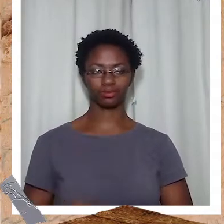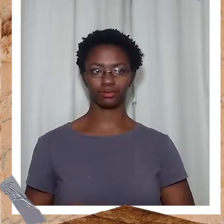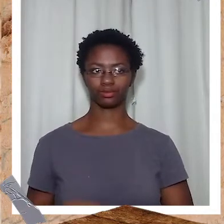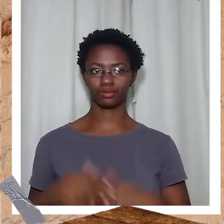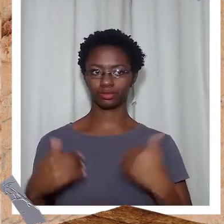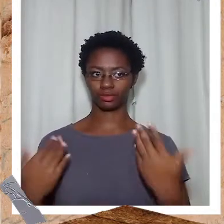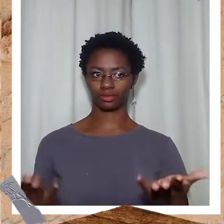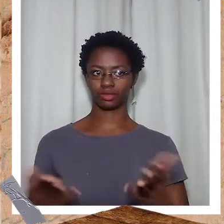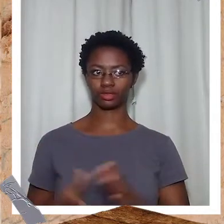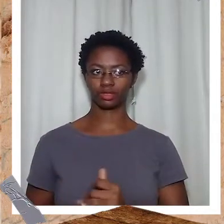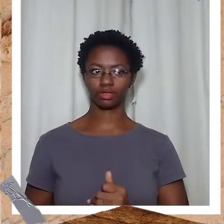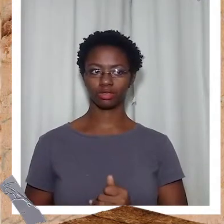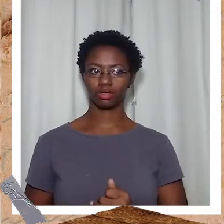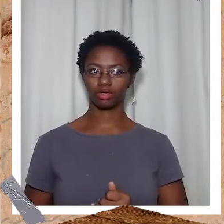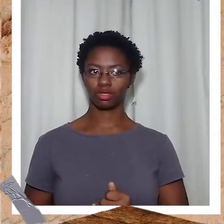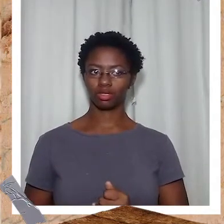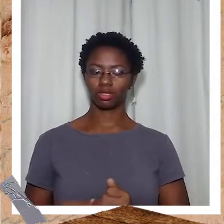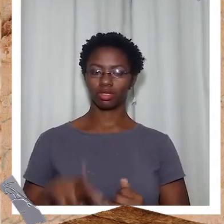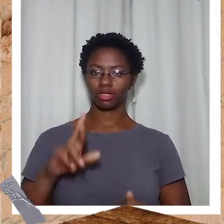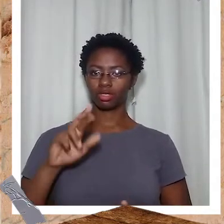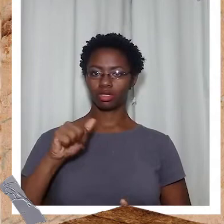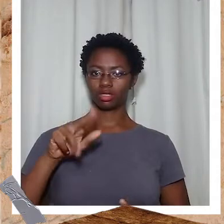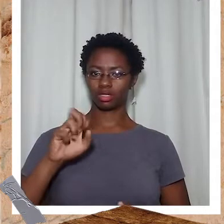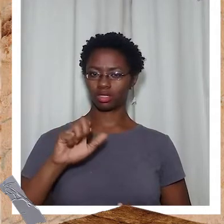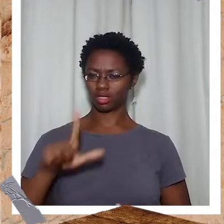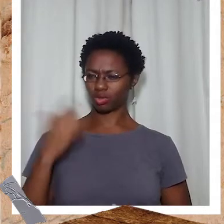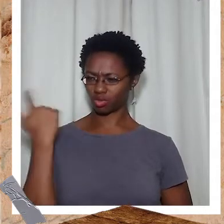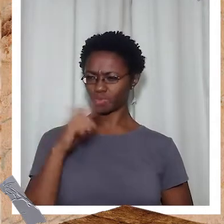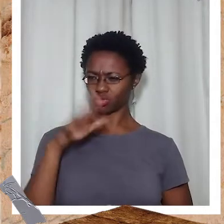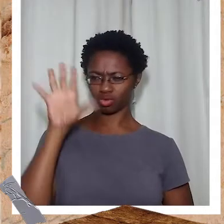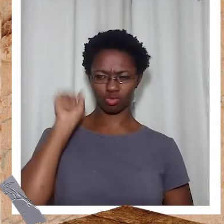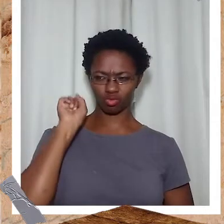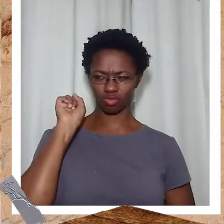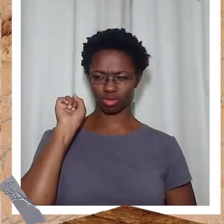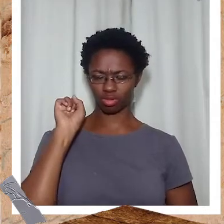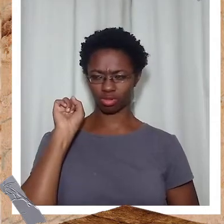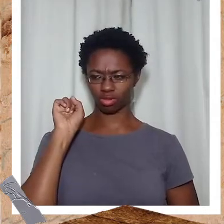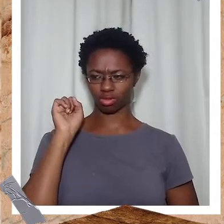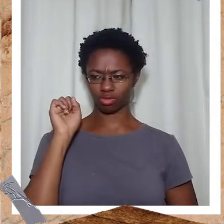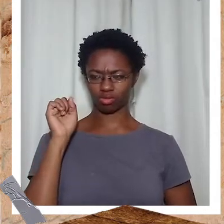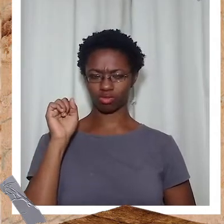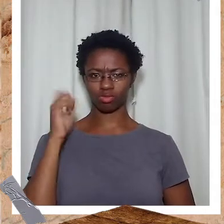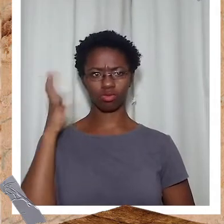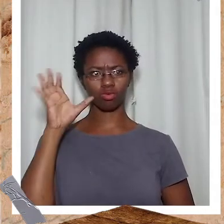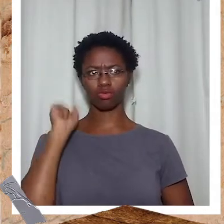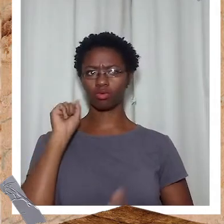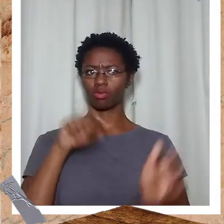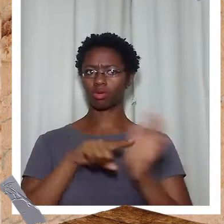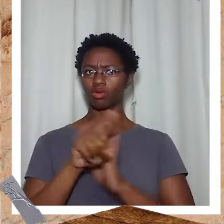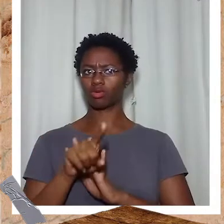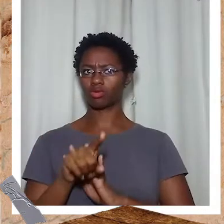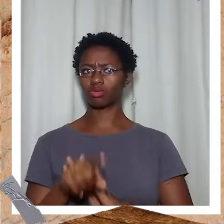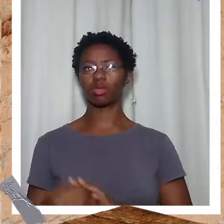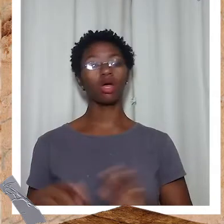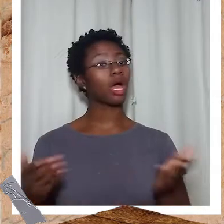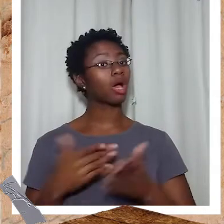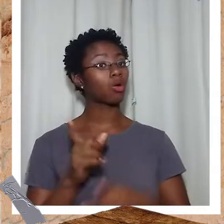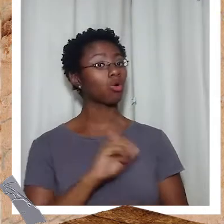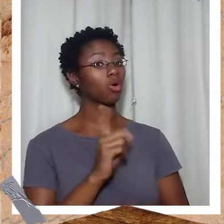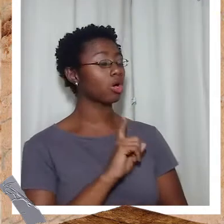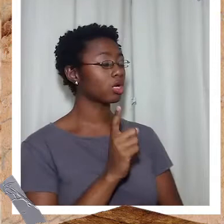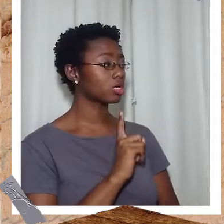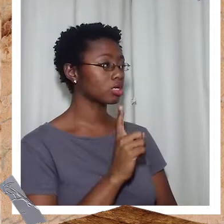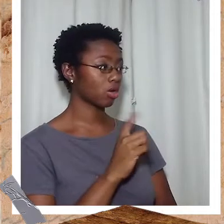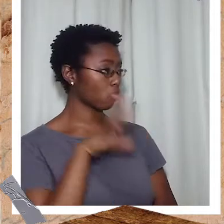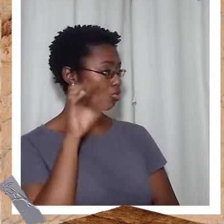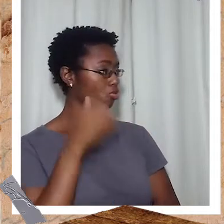Então, Raquel, você conseguiu ouvir o vídeo? A pergunta? Agora não, mas eu tinha ouvido